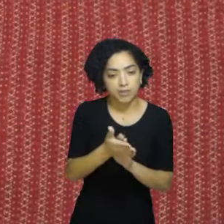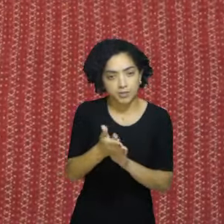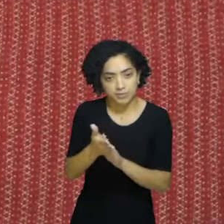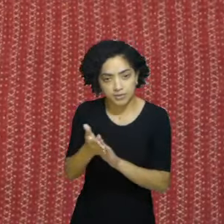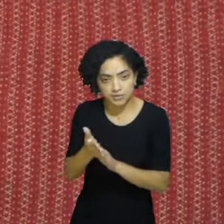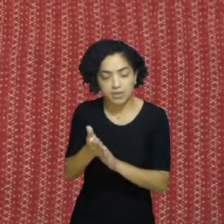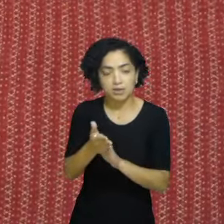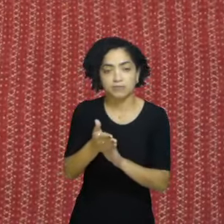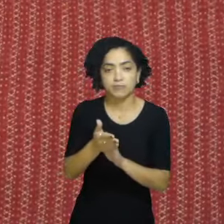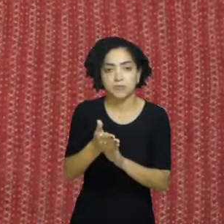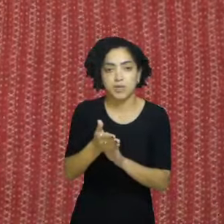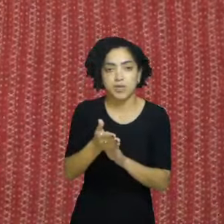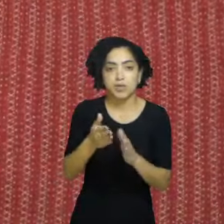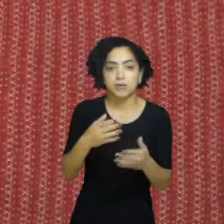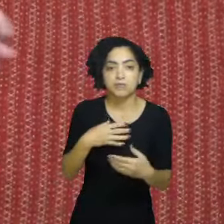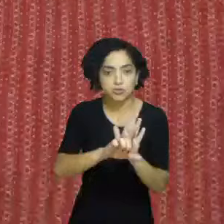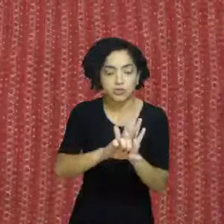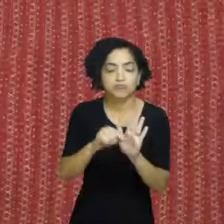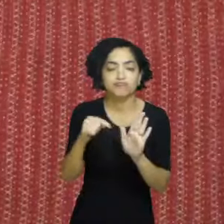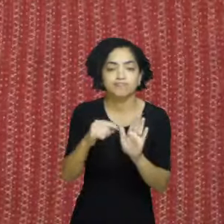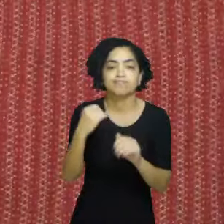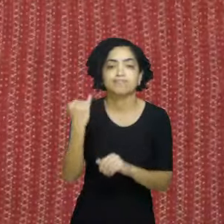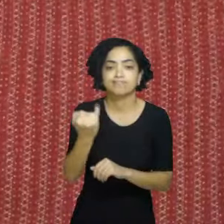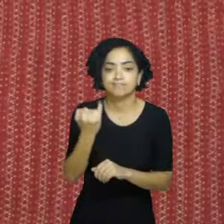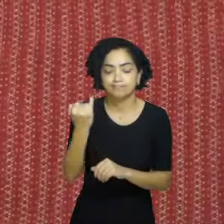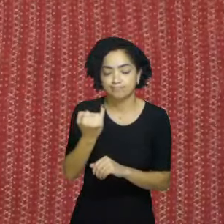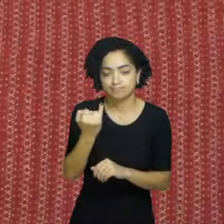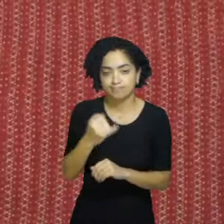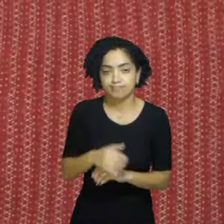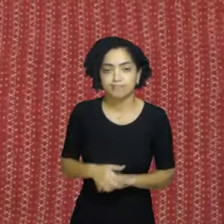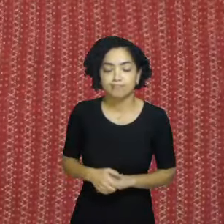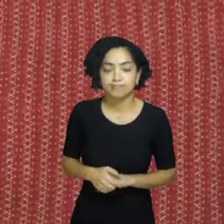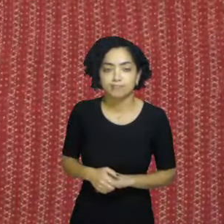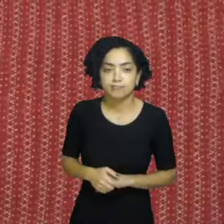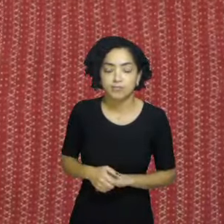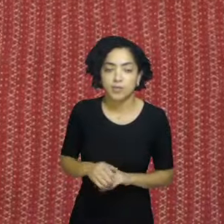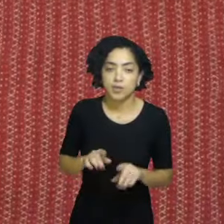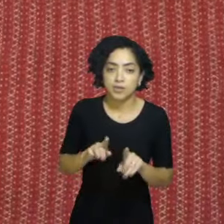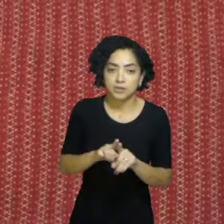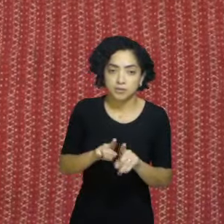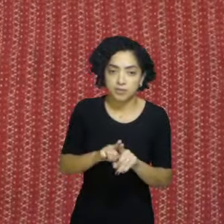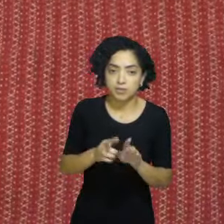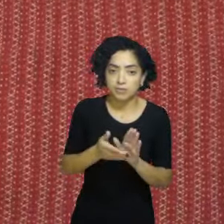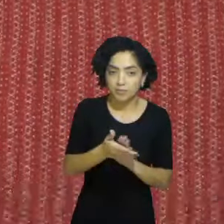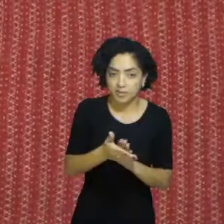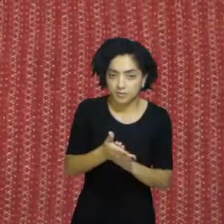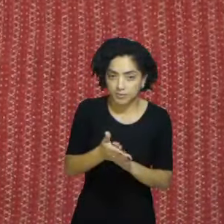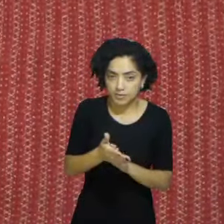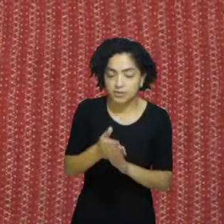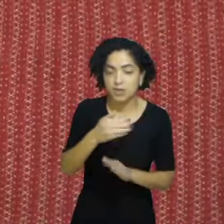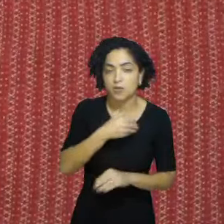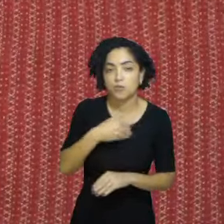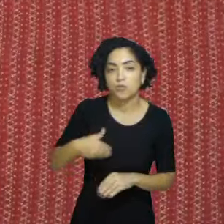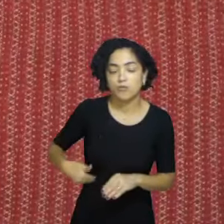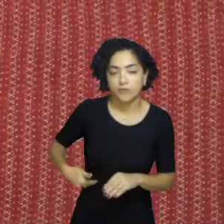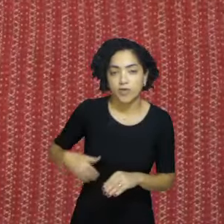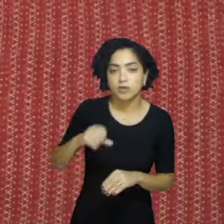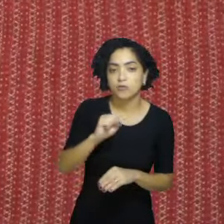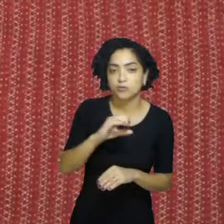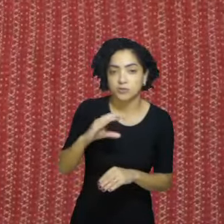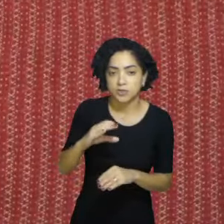que foram sensíveis, e eu acredito aqui que para o cidadão catarinense, e também parabenizar o governo do Estado, com toda a sua